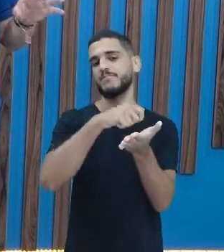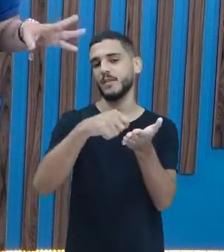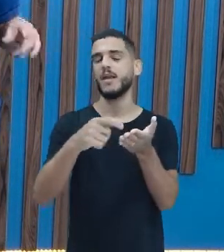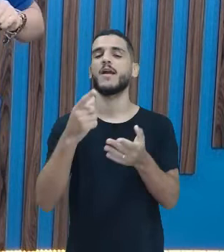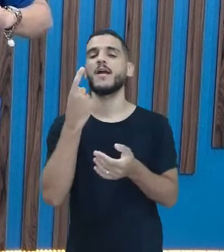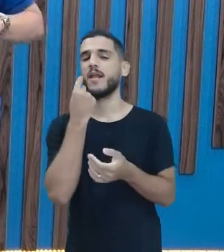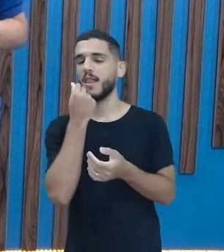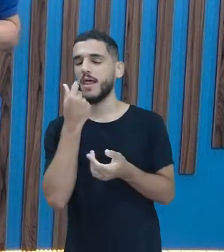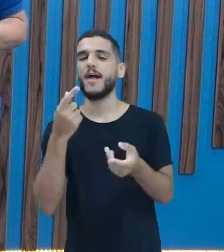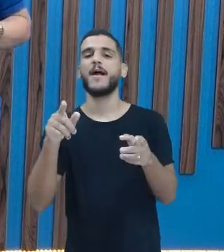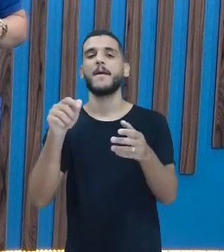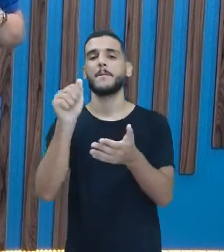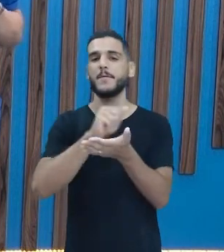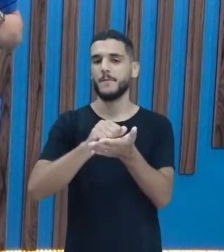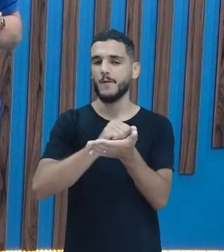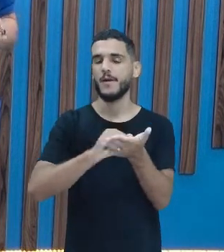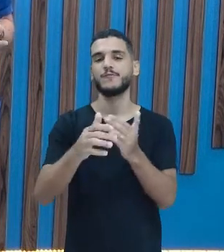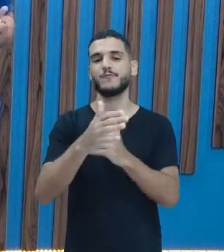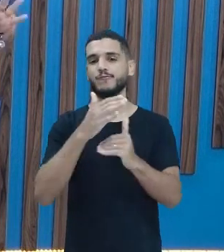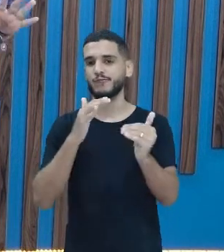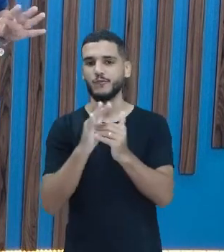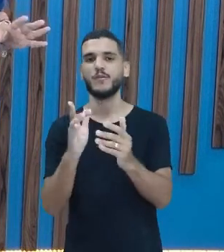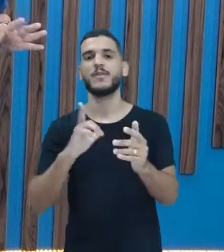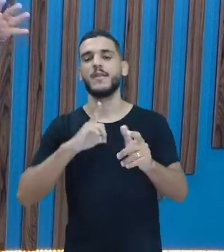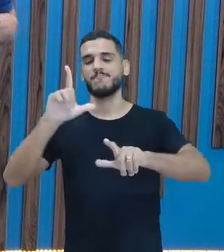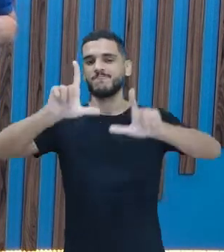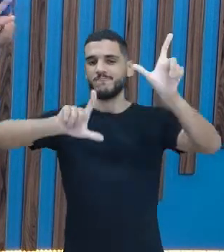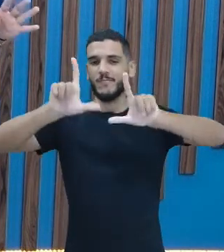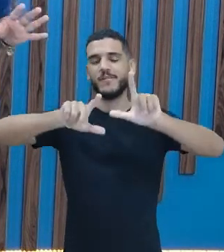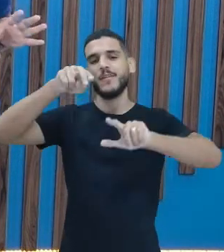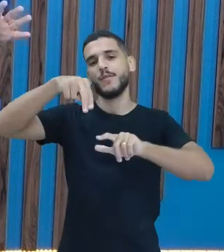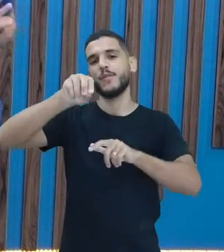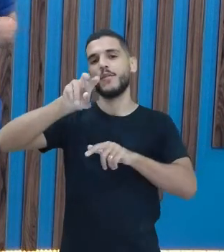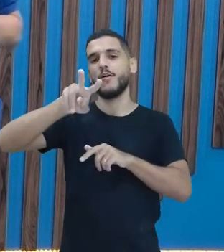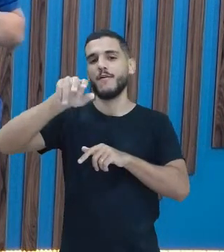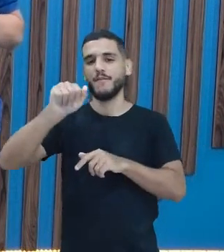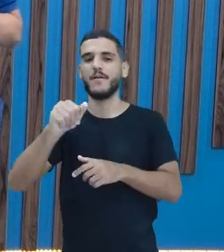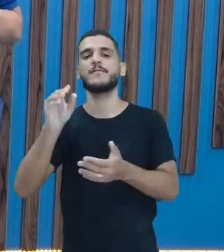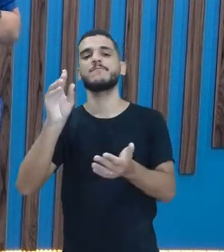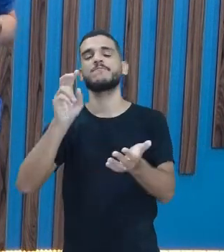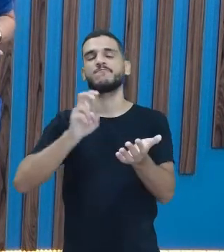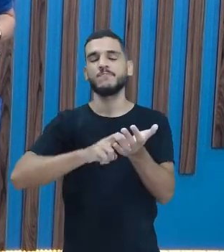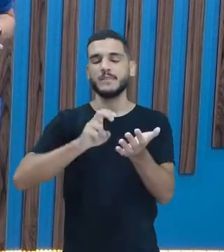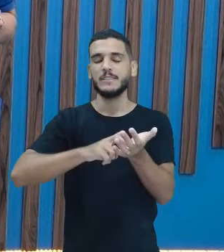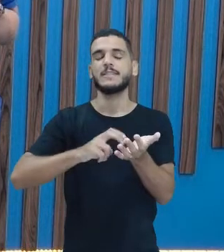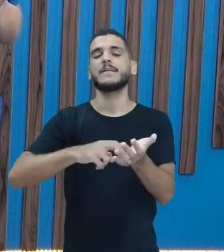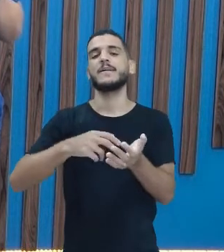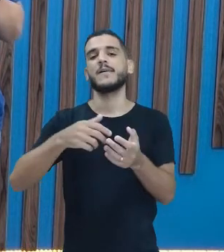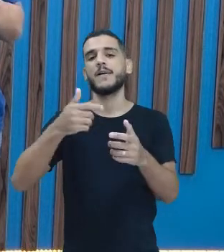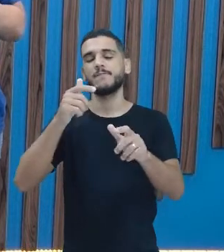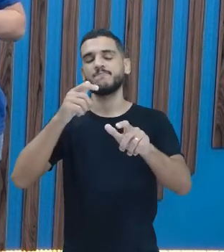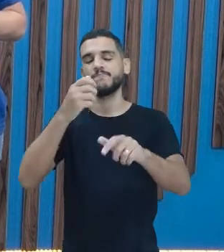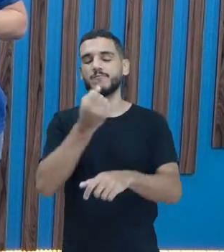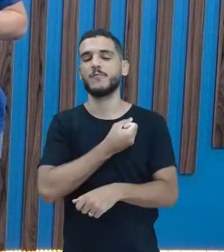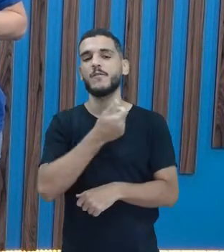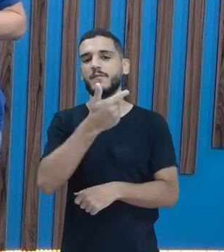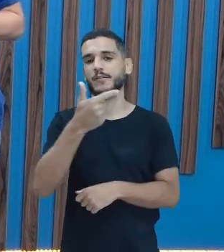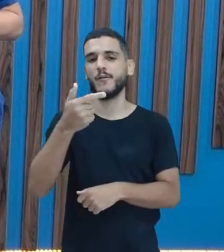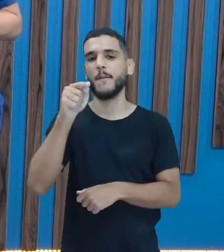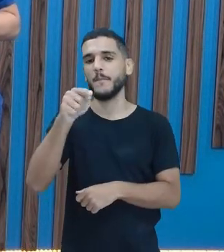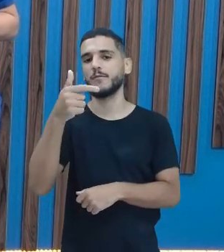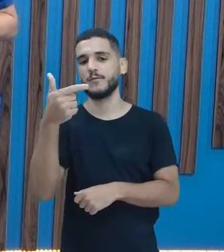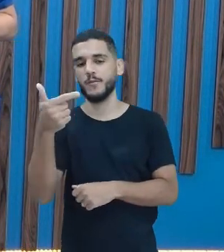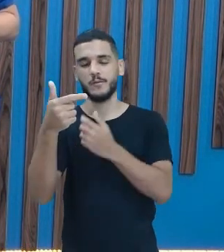lápis, borracha, e a gente sempre está aqui na TV Nova Nordeste todas as manhãs, canal 22.2. Quem estiver vendo a gente